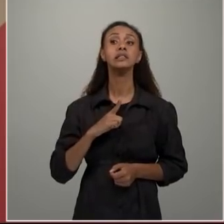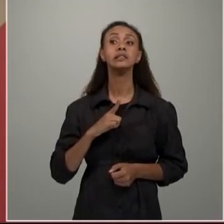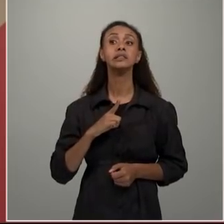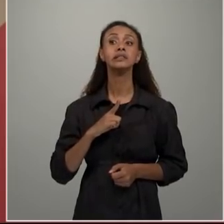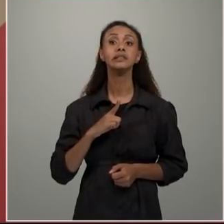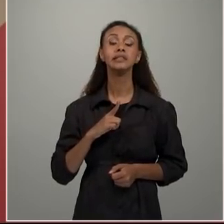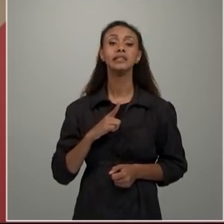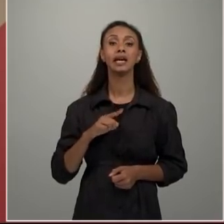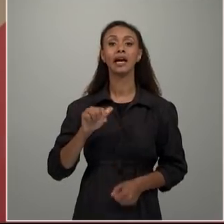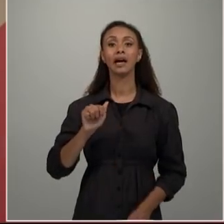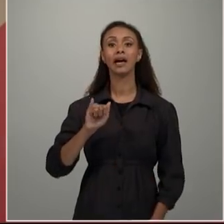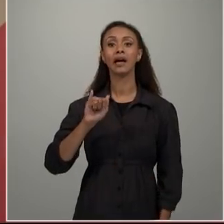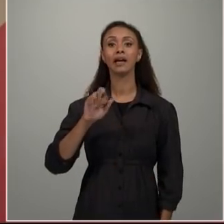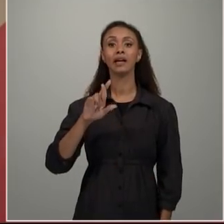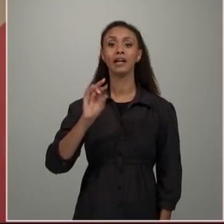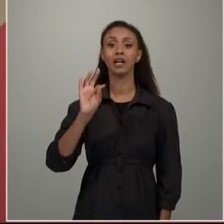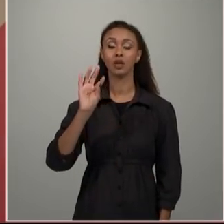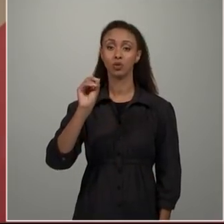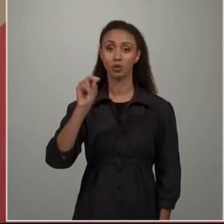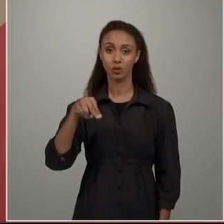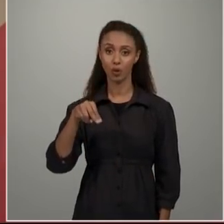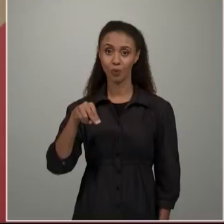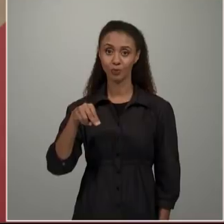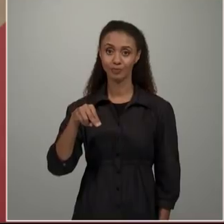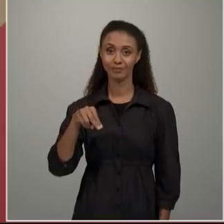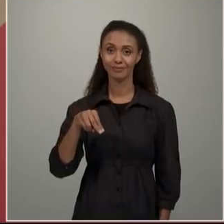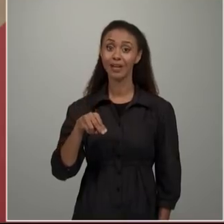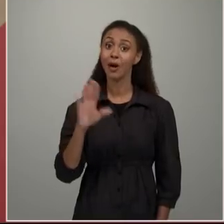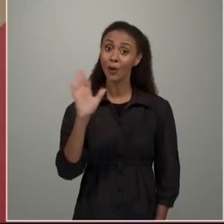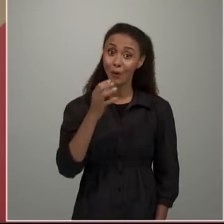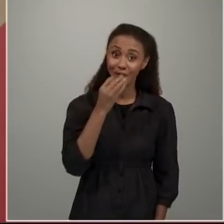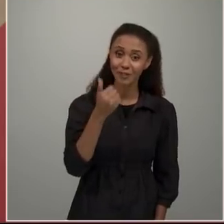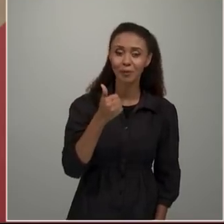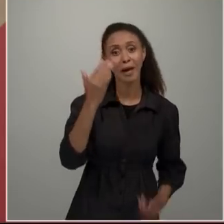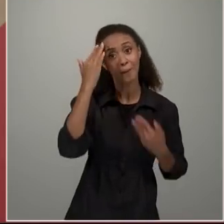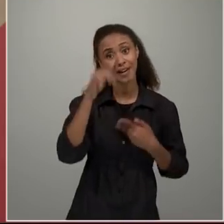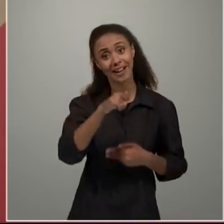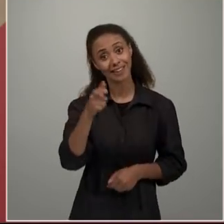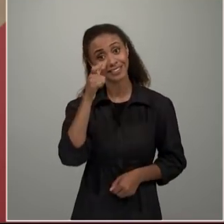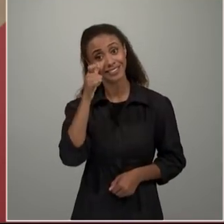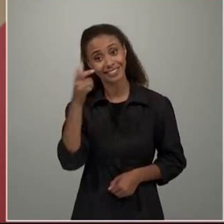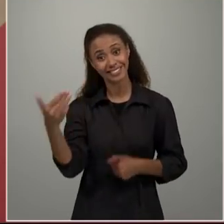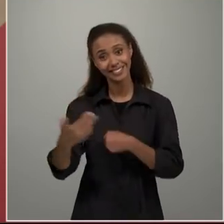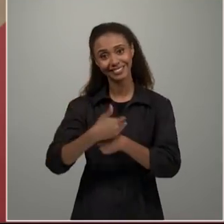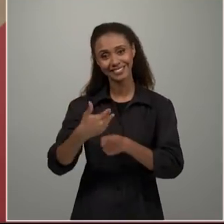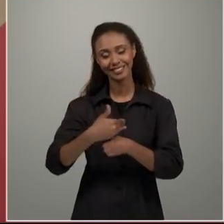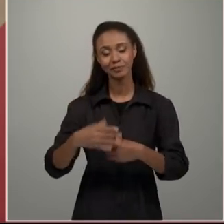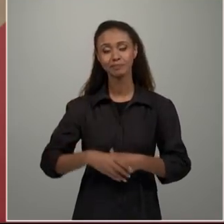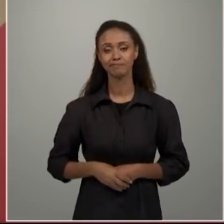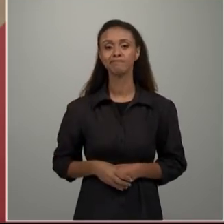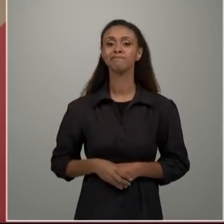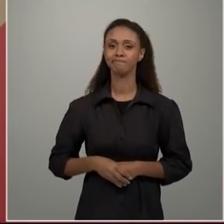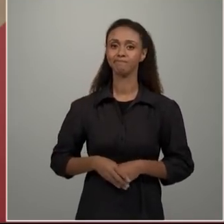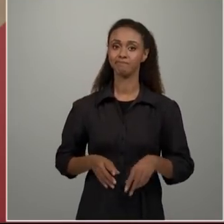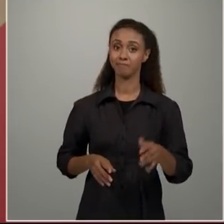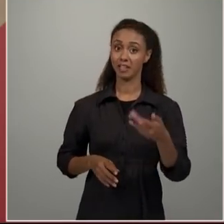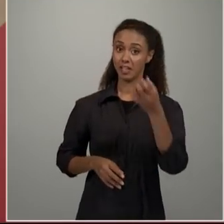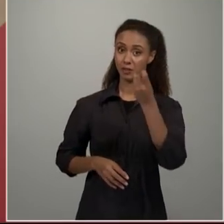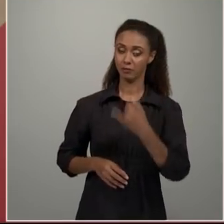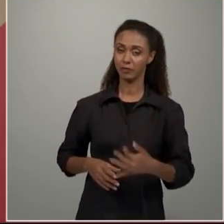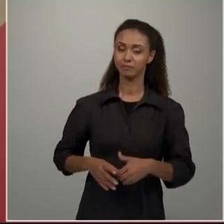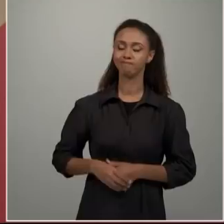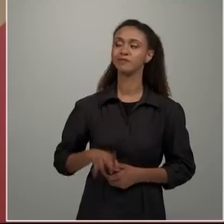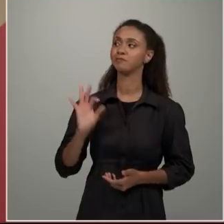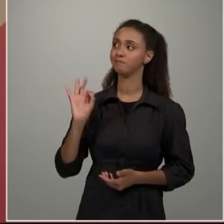airton caetano ou aí tudo bem brigada tapas e participar então tenho aqui realmente assistir vídeos escutar